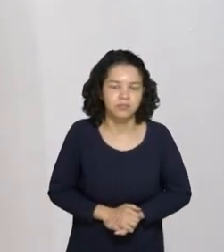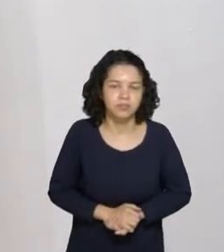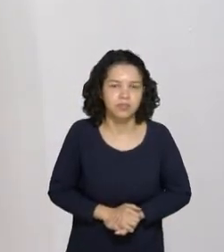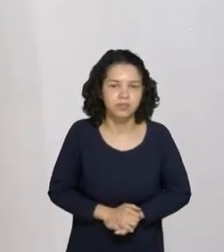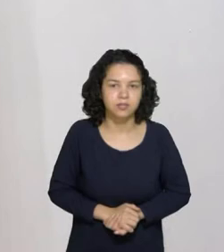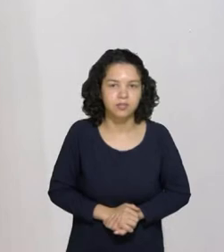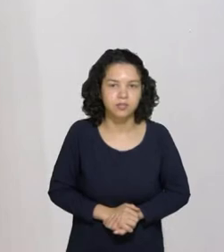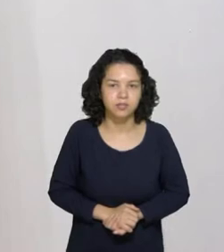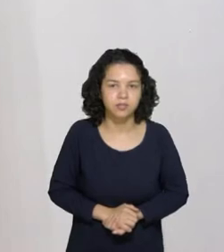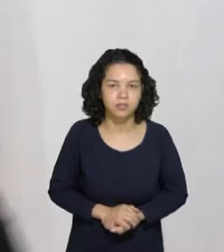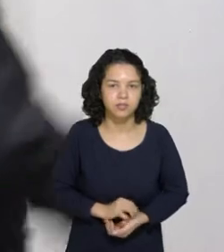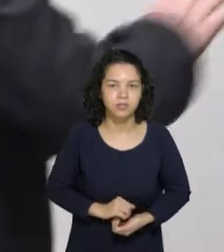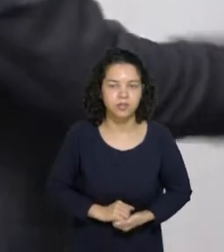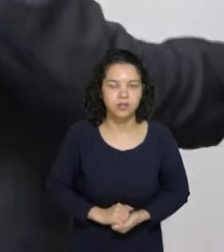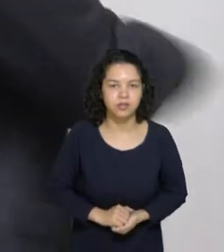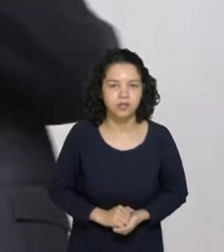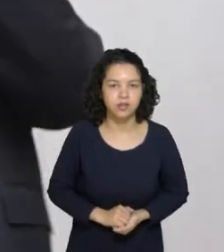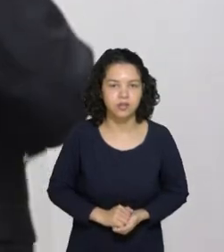É, Paulo.